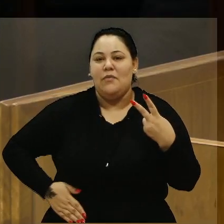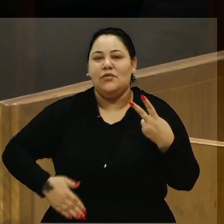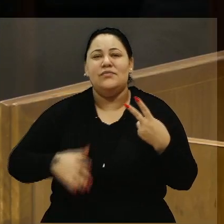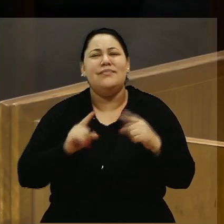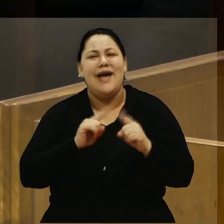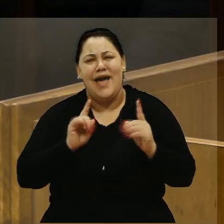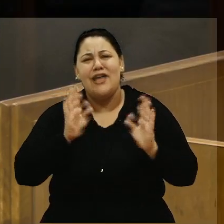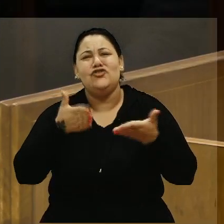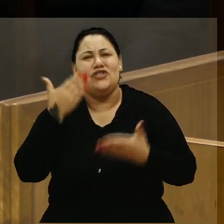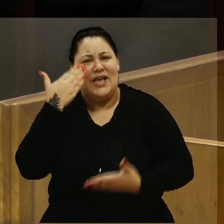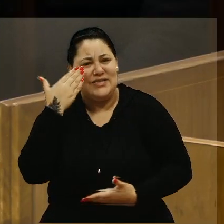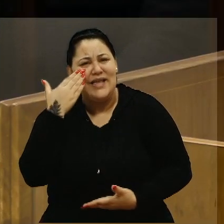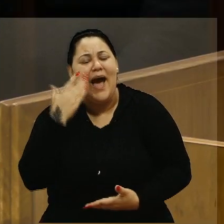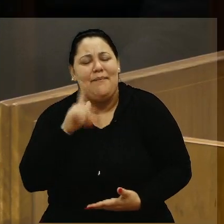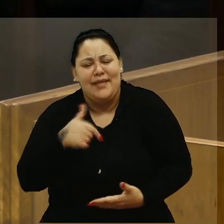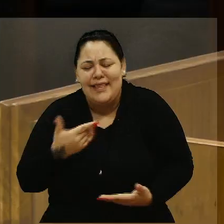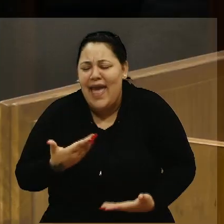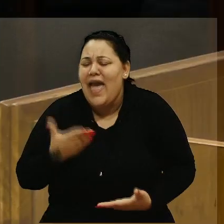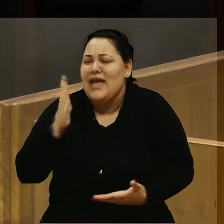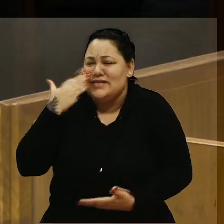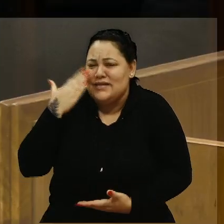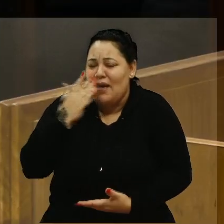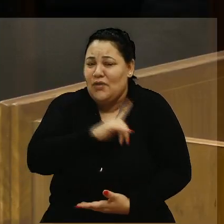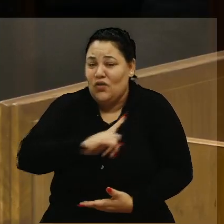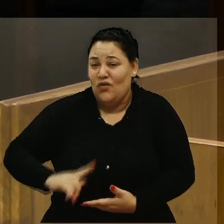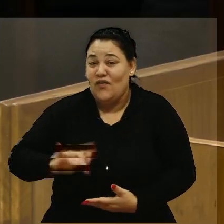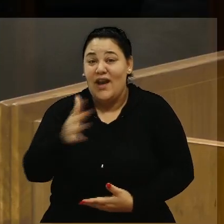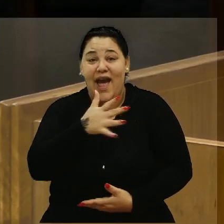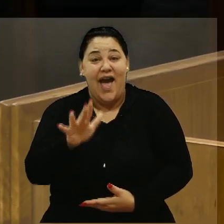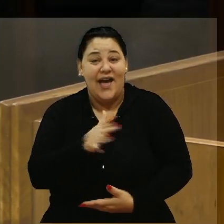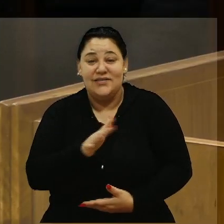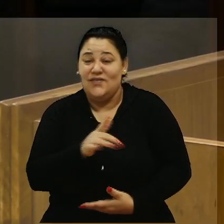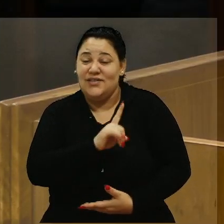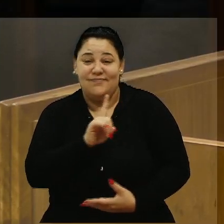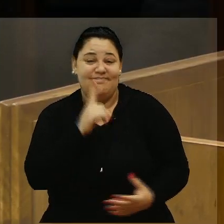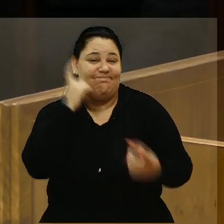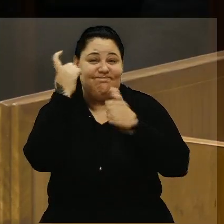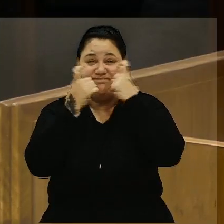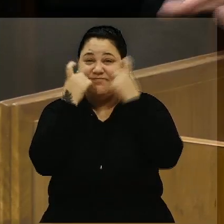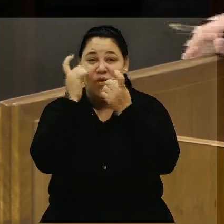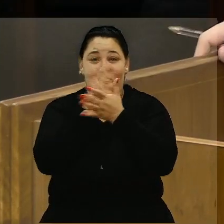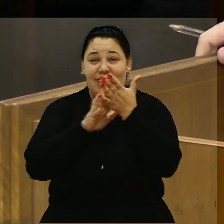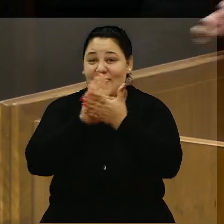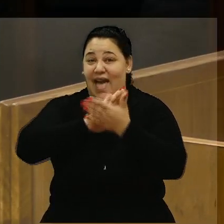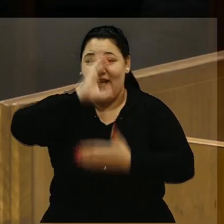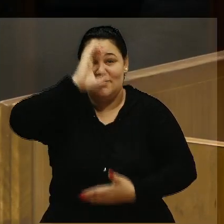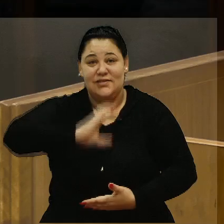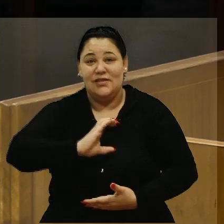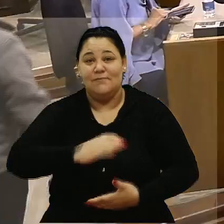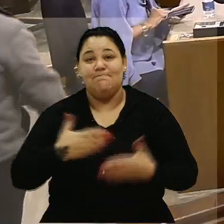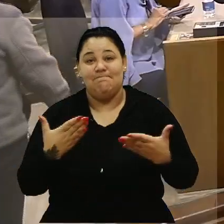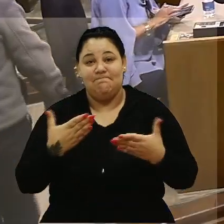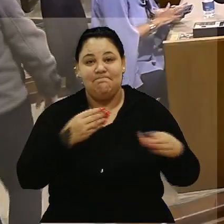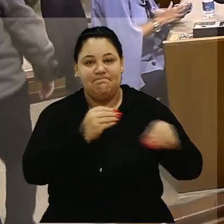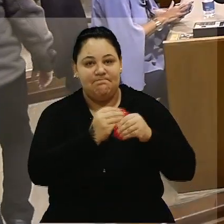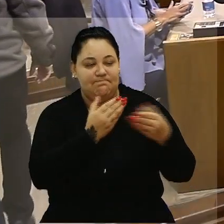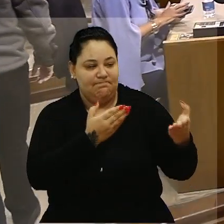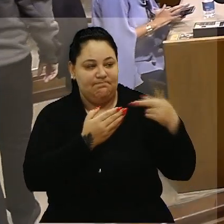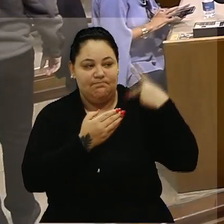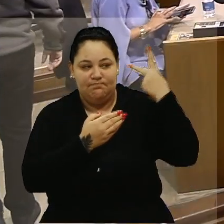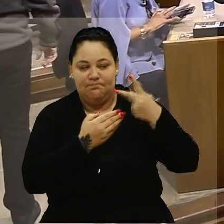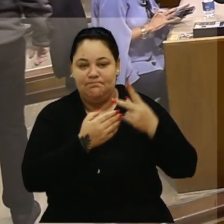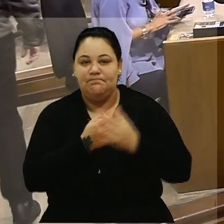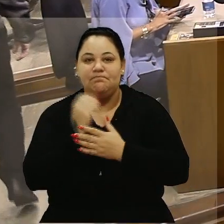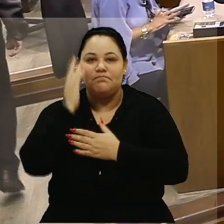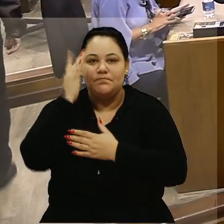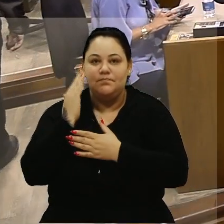atrás aqui e saber que o governo, muitas vezes, não está preocupado com o cidadão. Sua parte, vereador. Vereador